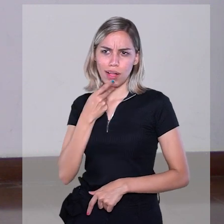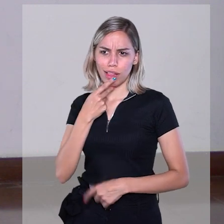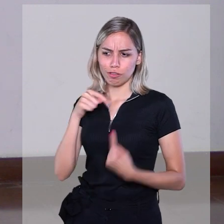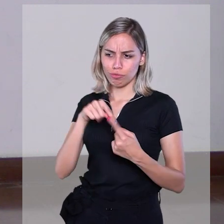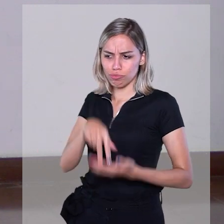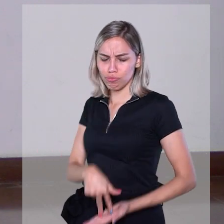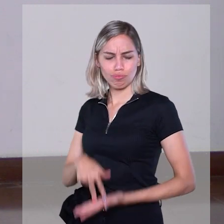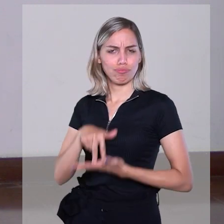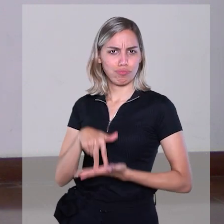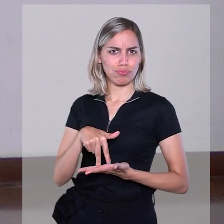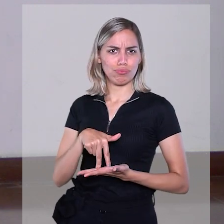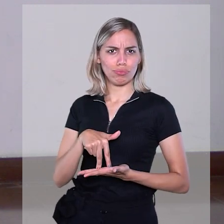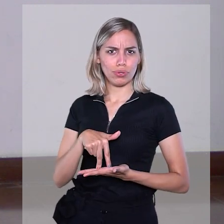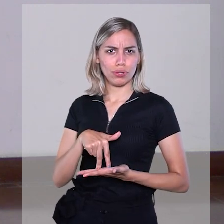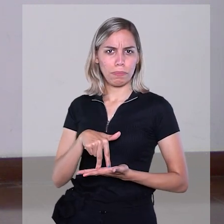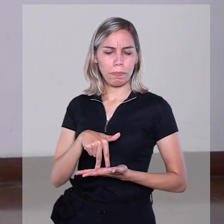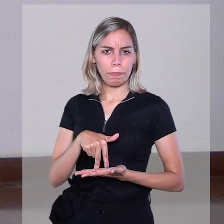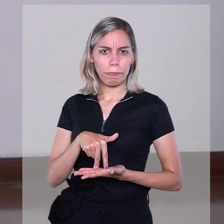mesmo,